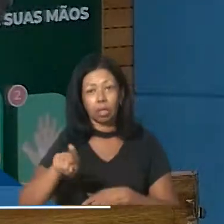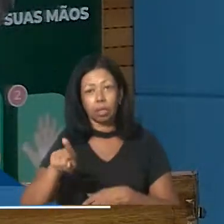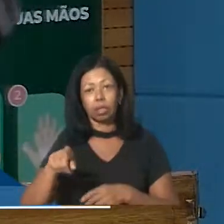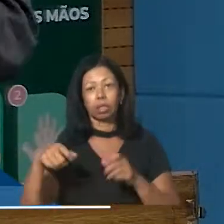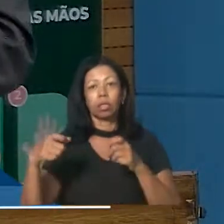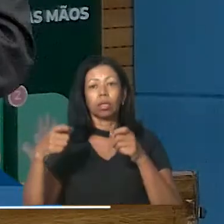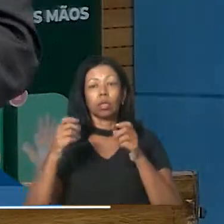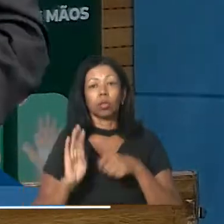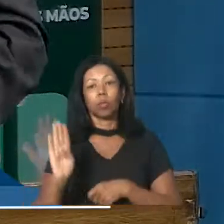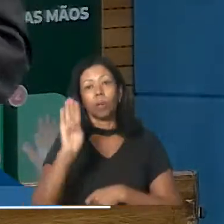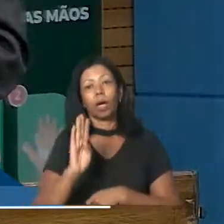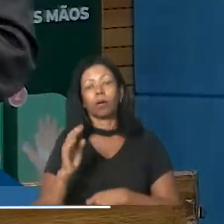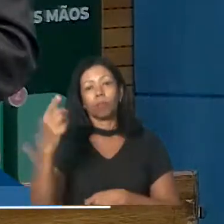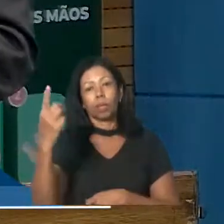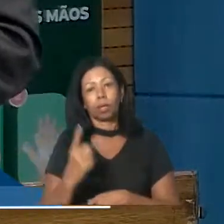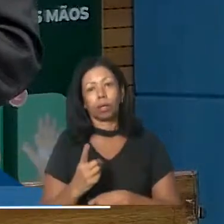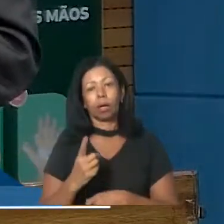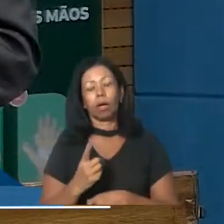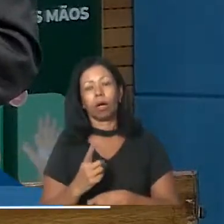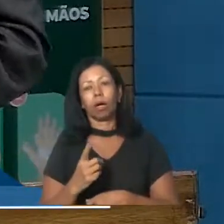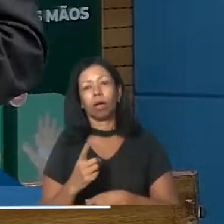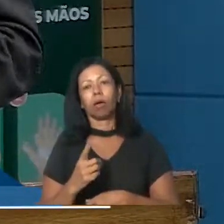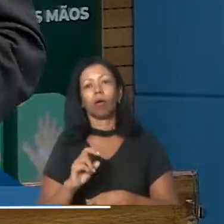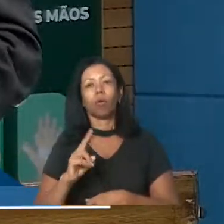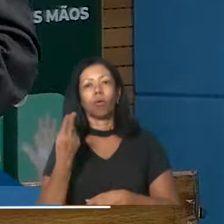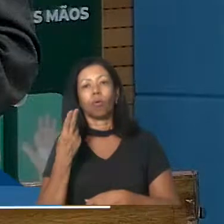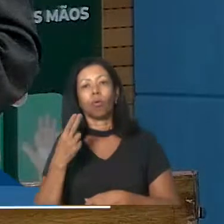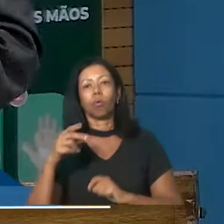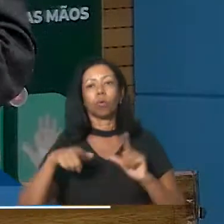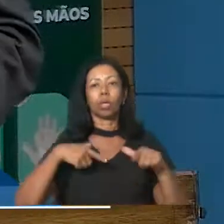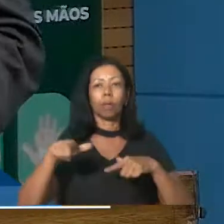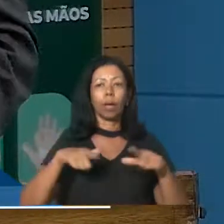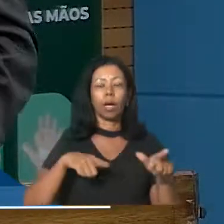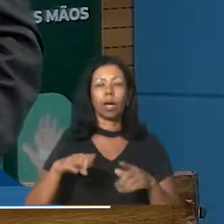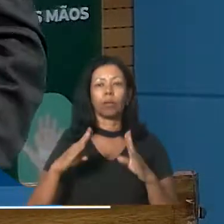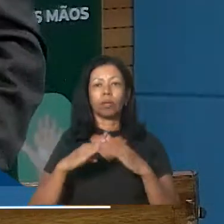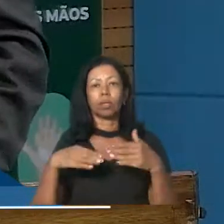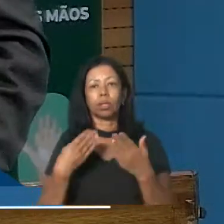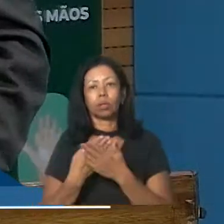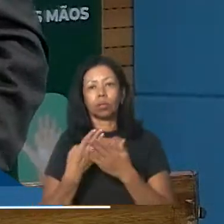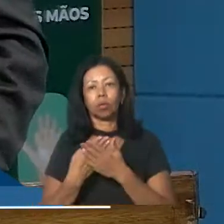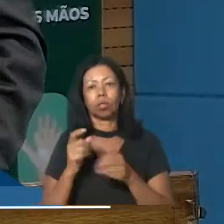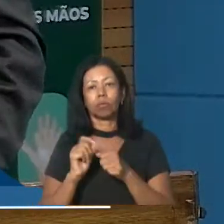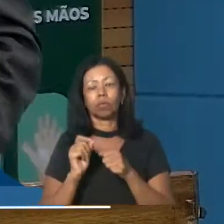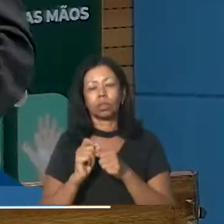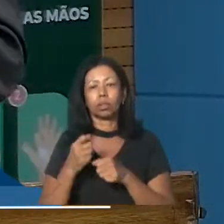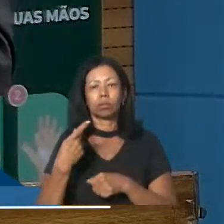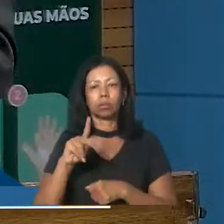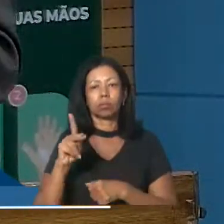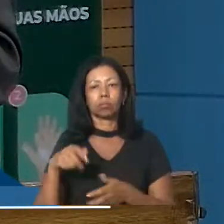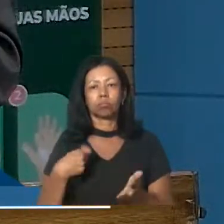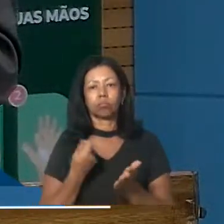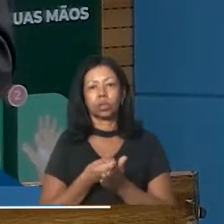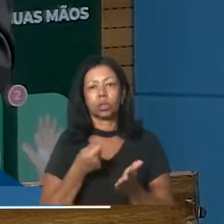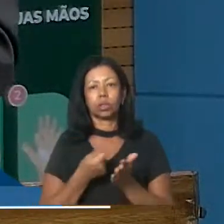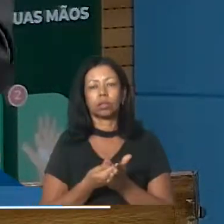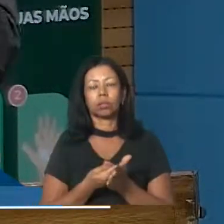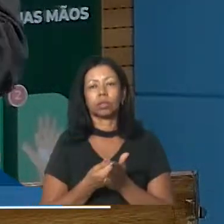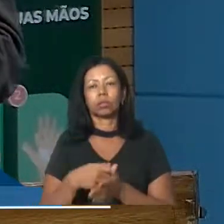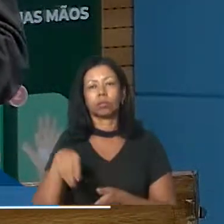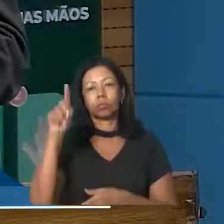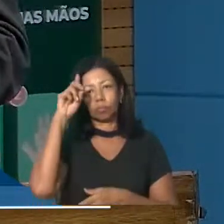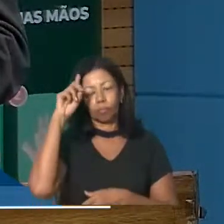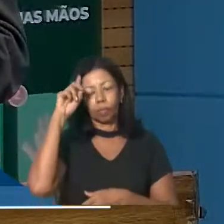do bairro para cá, para o centro, para ir ao trabalho, para ir para as escolas, para ir fazer seus deveres do dia a dia, que hoje